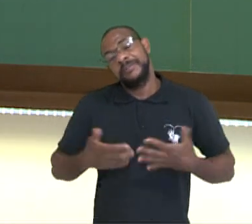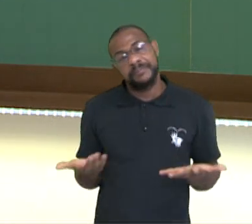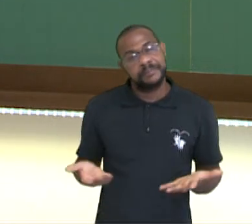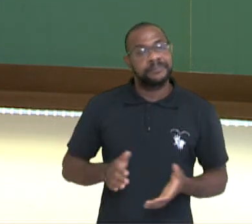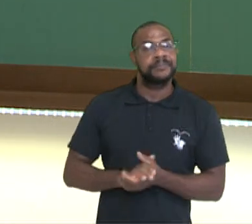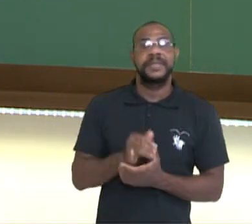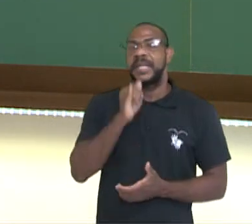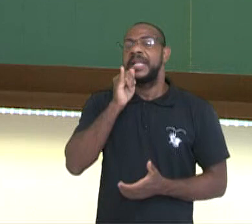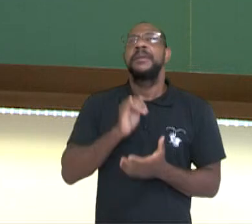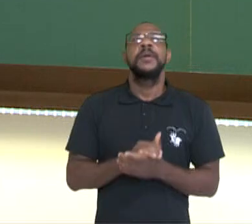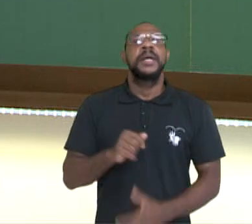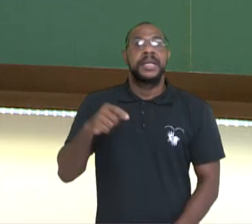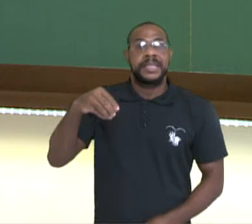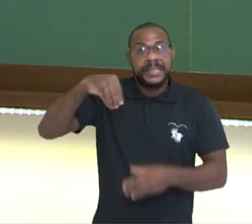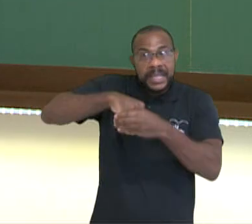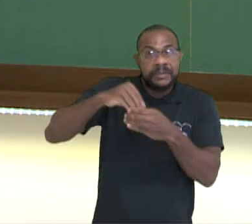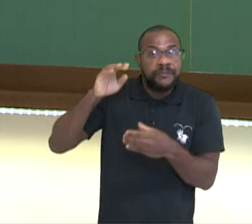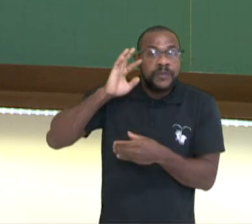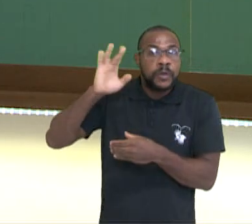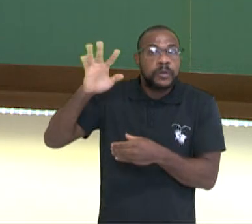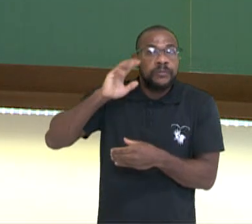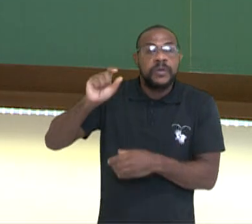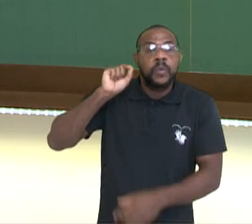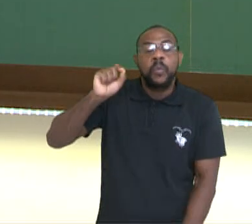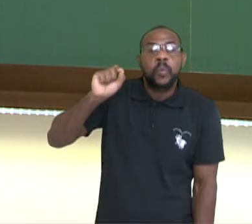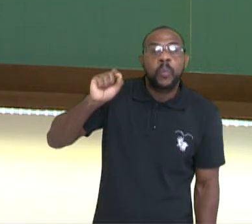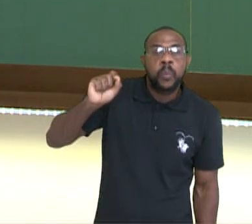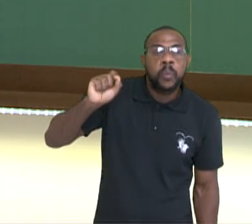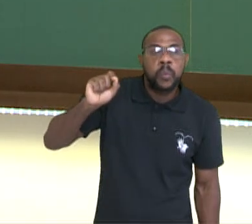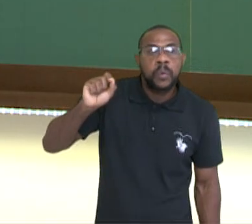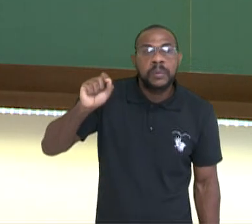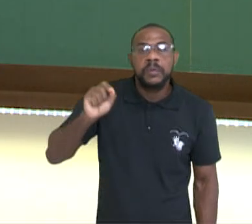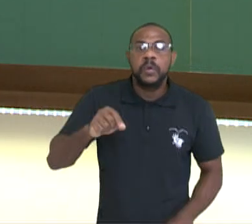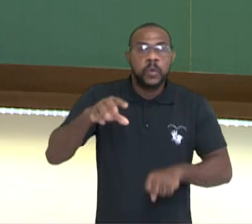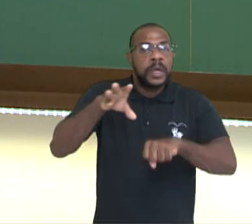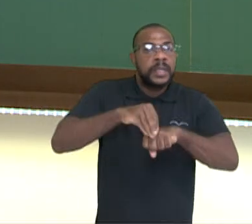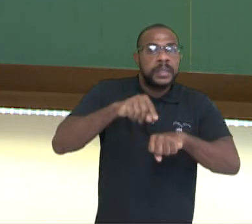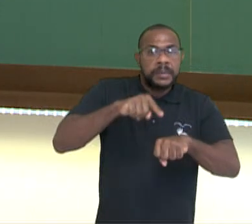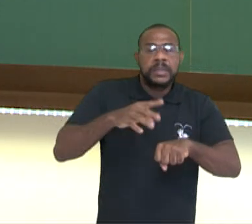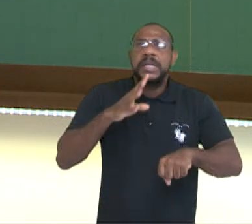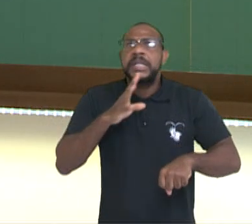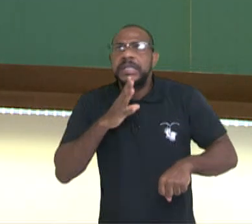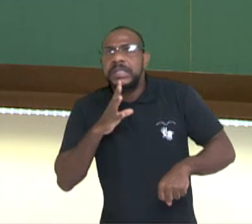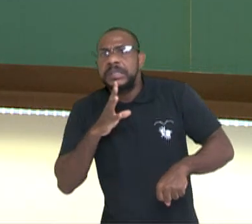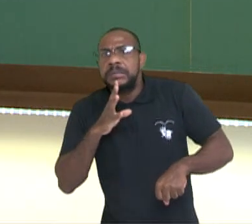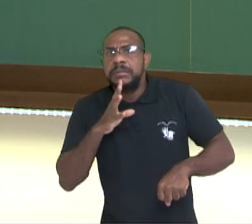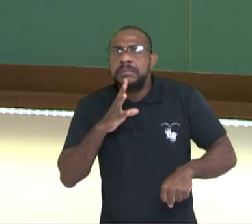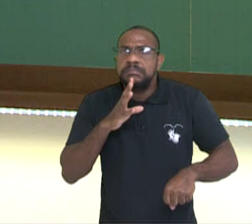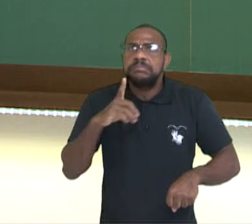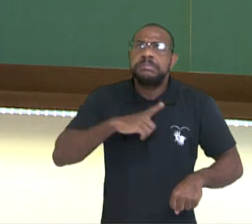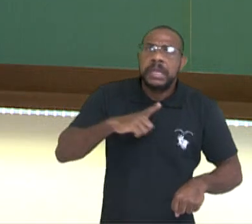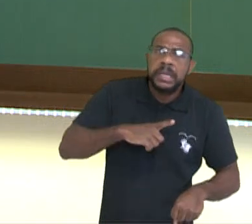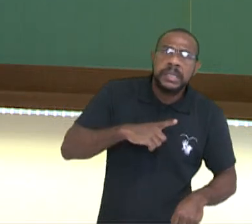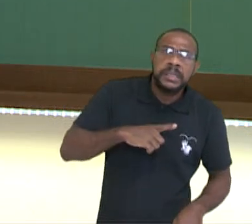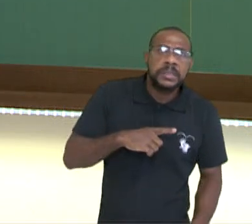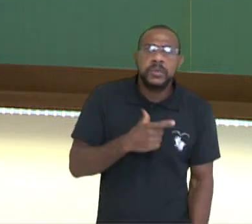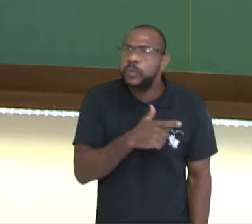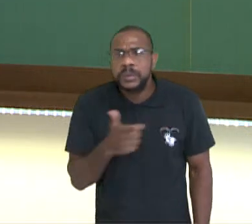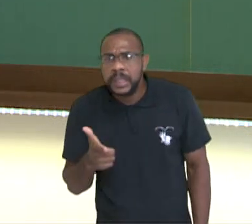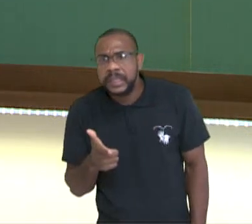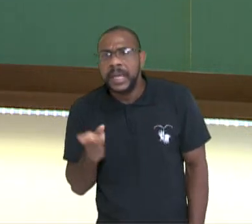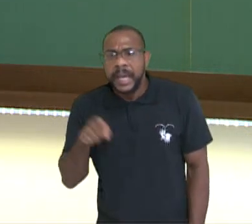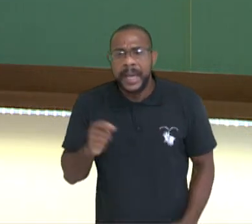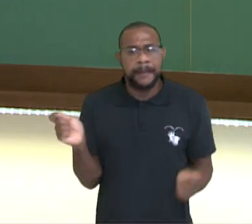na filosofia como o conhecimento existe ou não. Ou seja, se ele é possível, se não